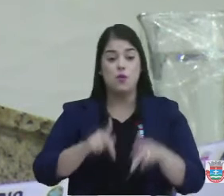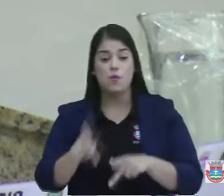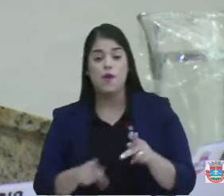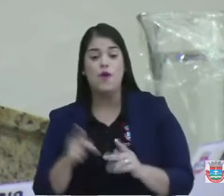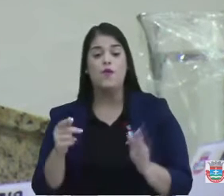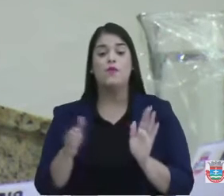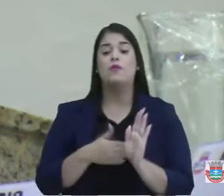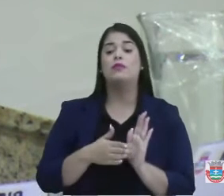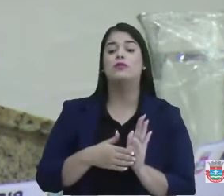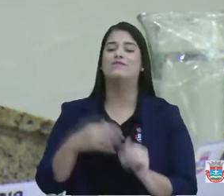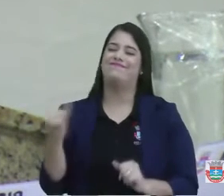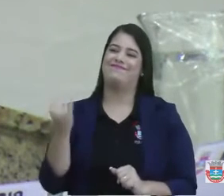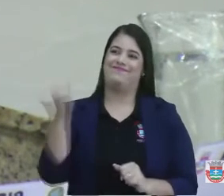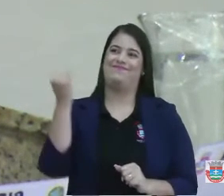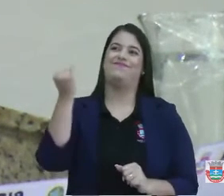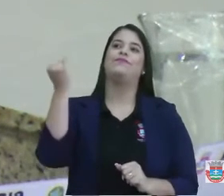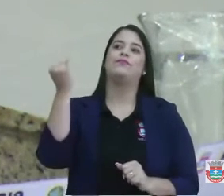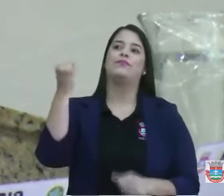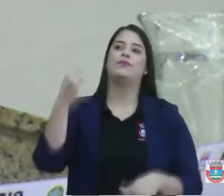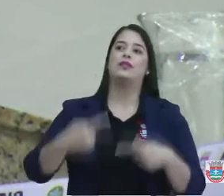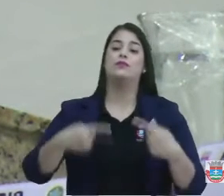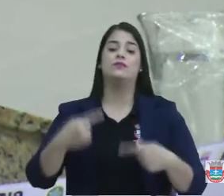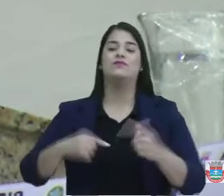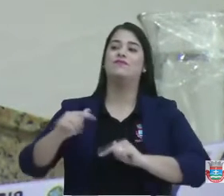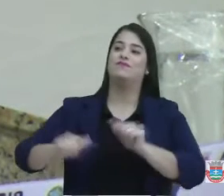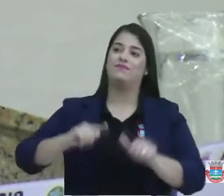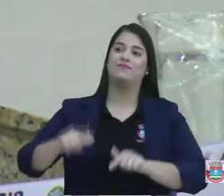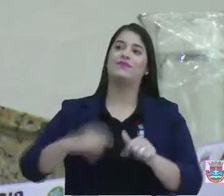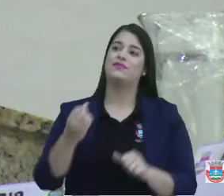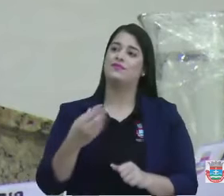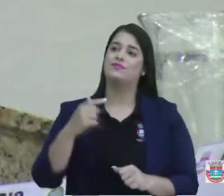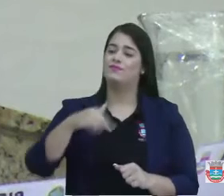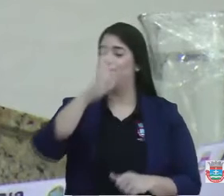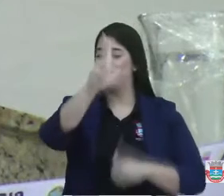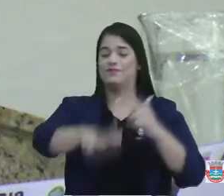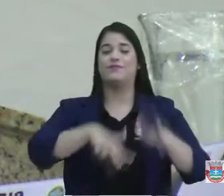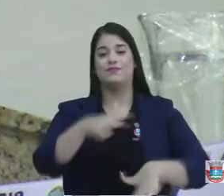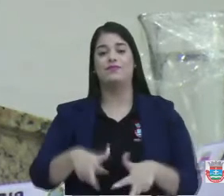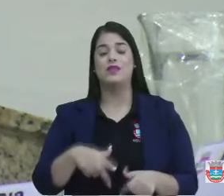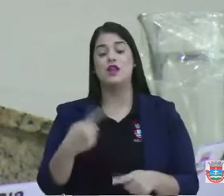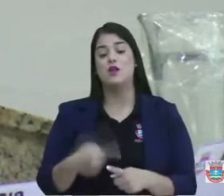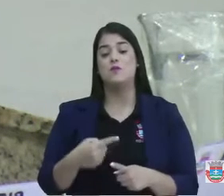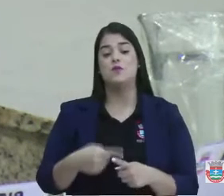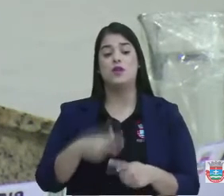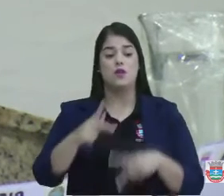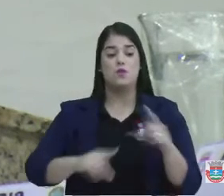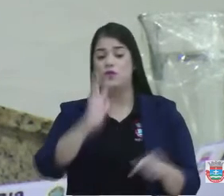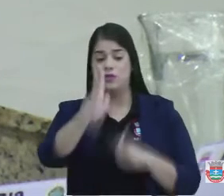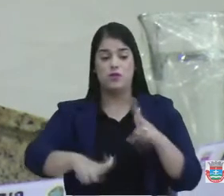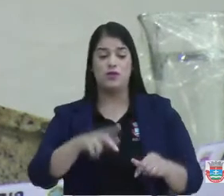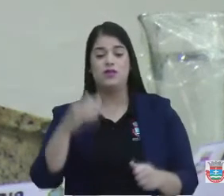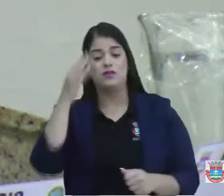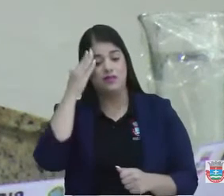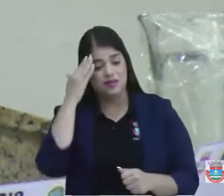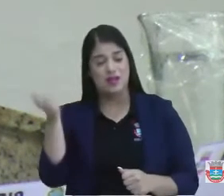o quanto é importante quando o político tem um trabalho feito na nossa cidade porque todos são pertence sabe o quanto ele